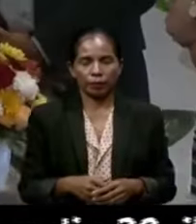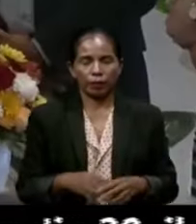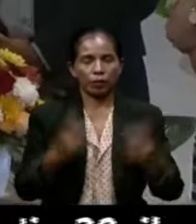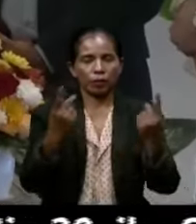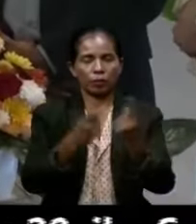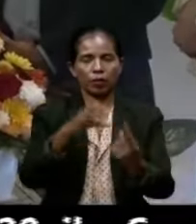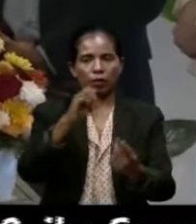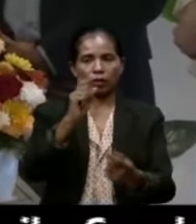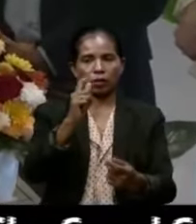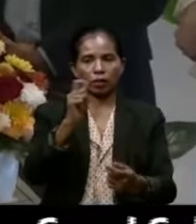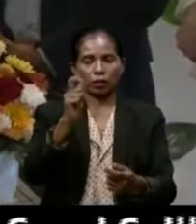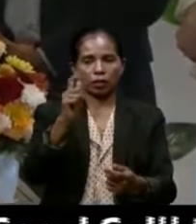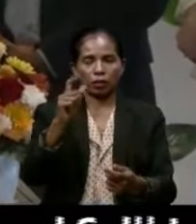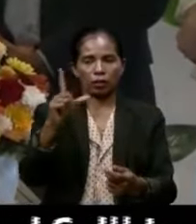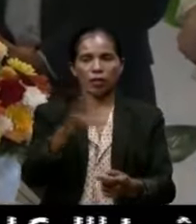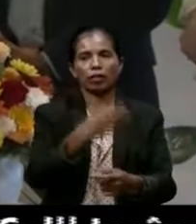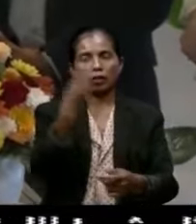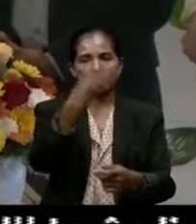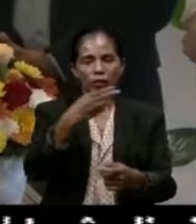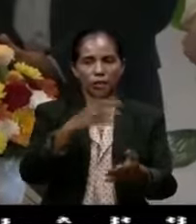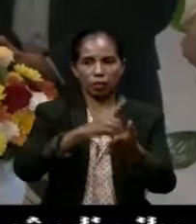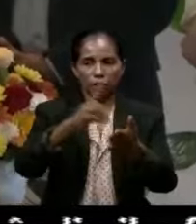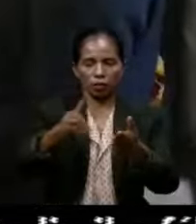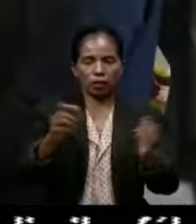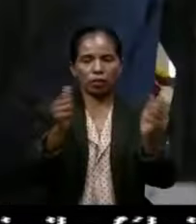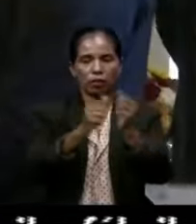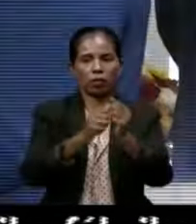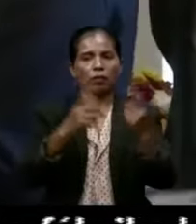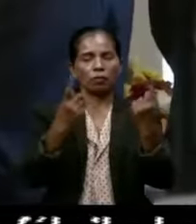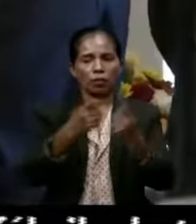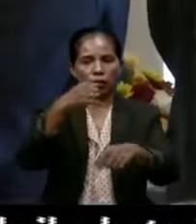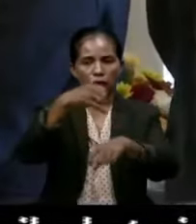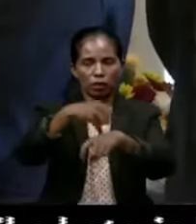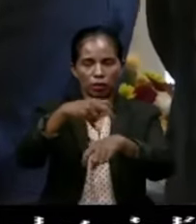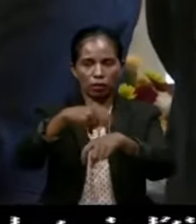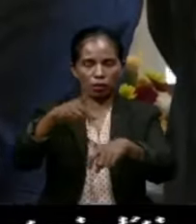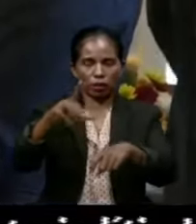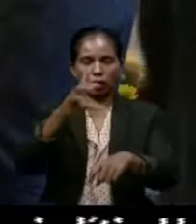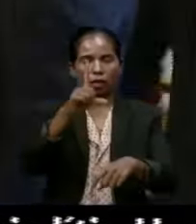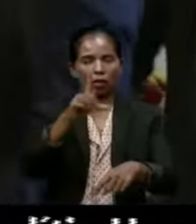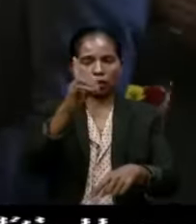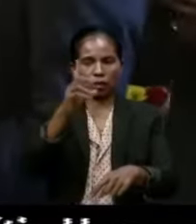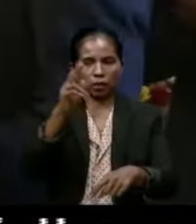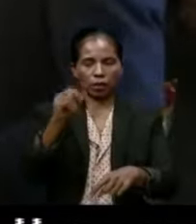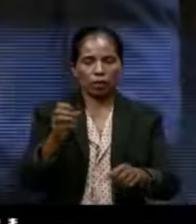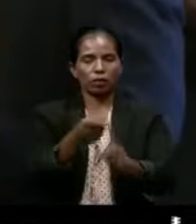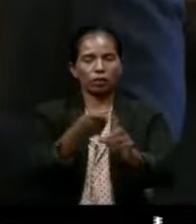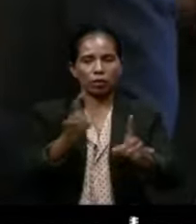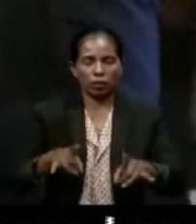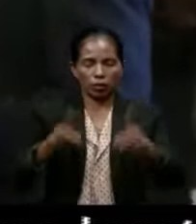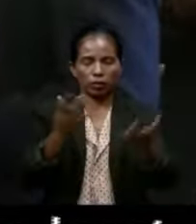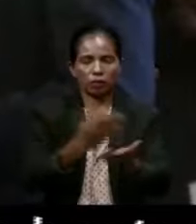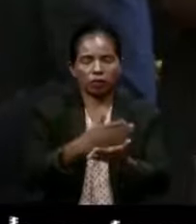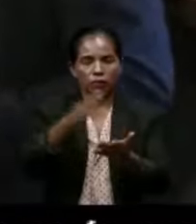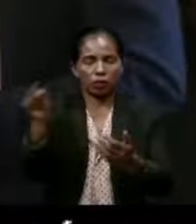Empresa Estatal Muracrai Timor EP, quintane, assina acordo com a Empresa Internacional Estrela Resources LTD, Rússia Austrália, onde faz ações por cento